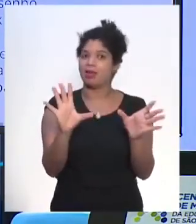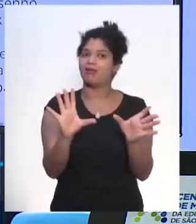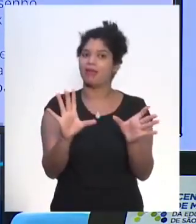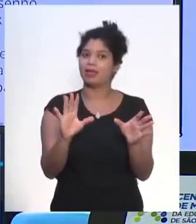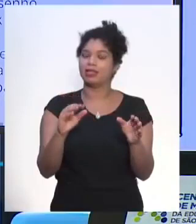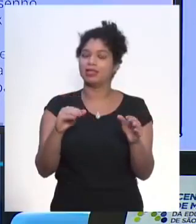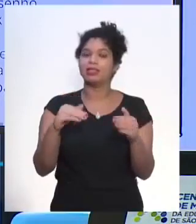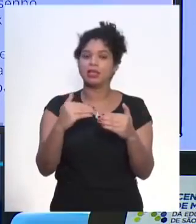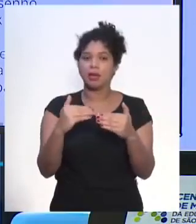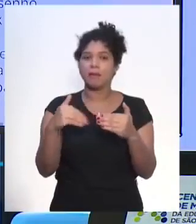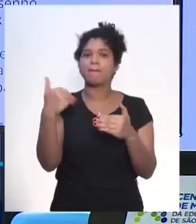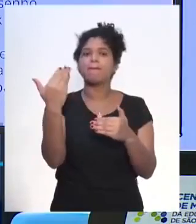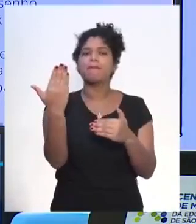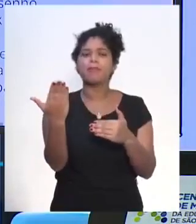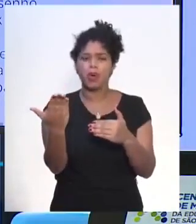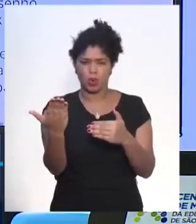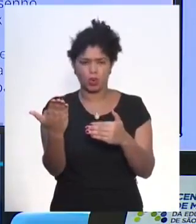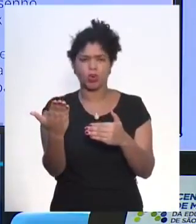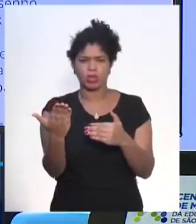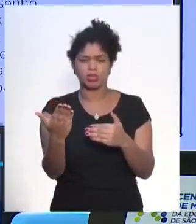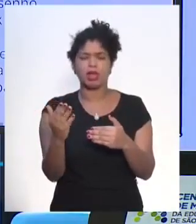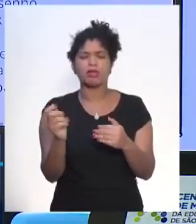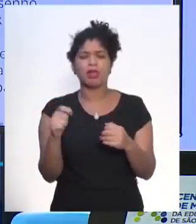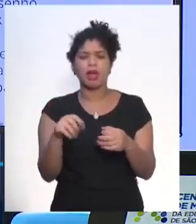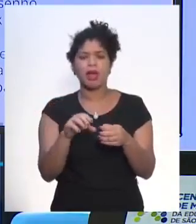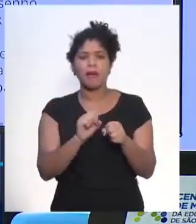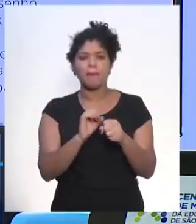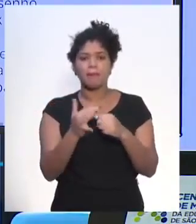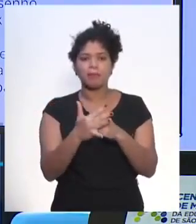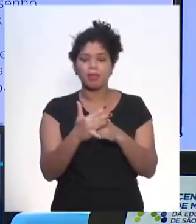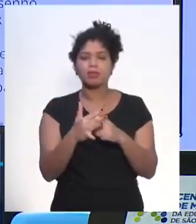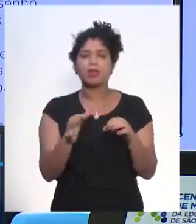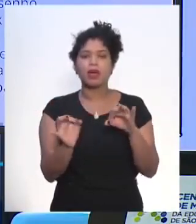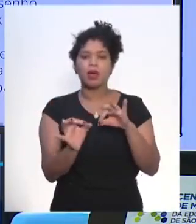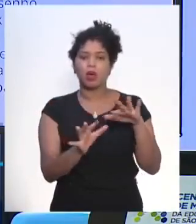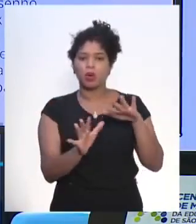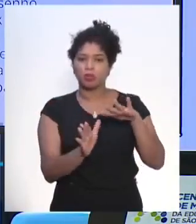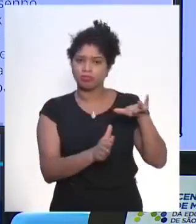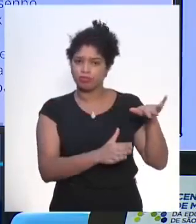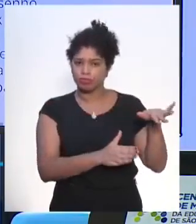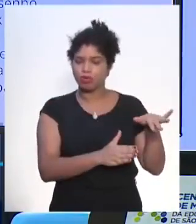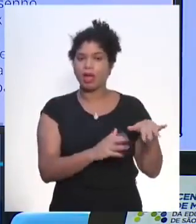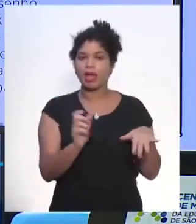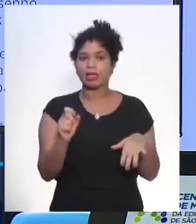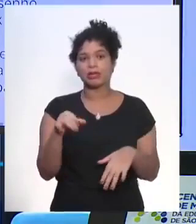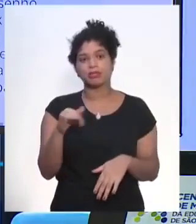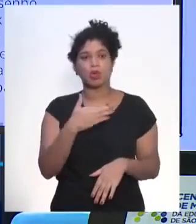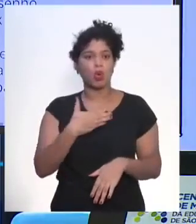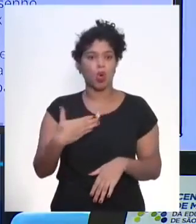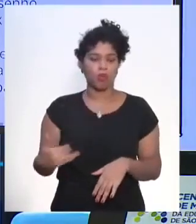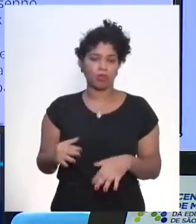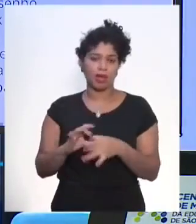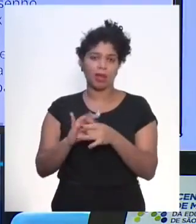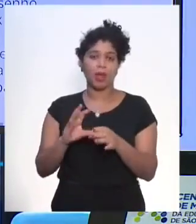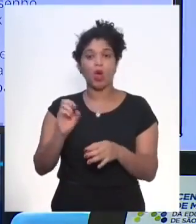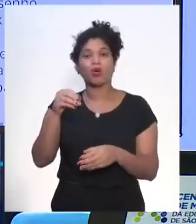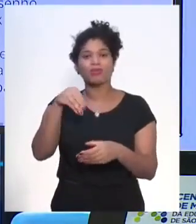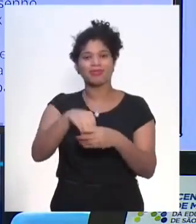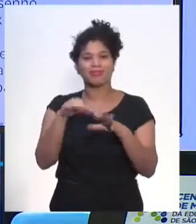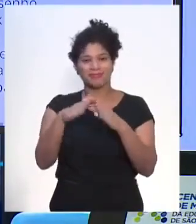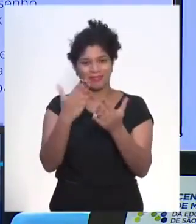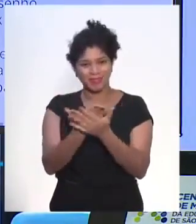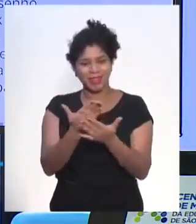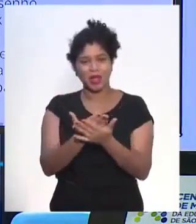pandemia e vocês tiverem a autorização aí, de repente, né, das autoridades locais, ou até mesmo na sua escola. Conversem com a sua